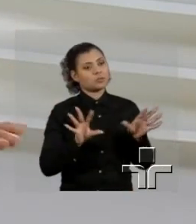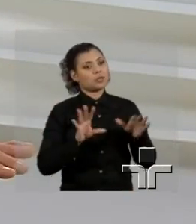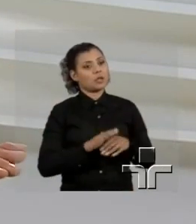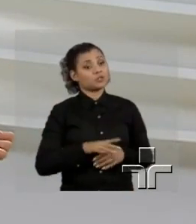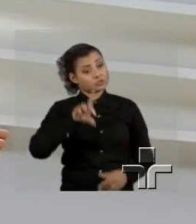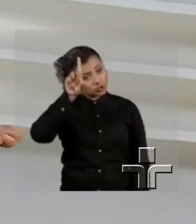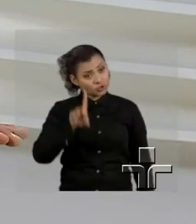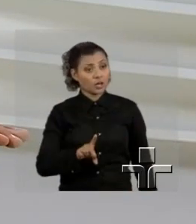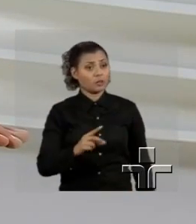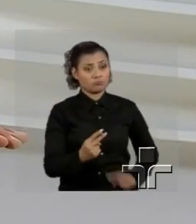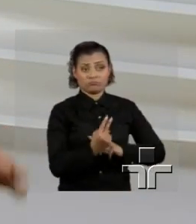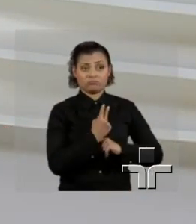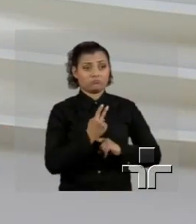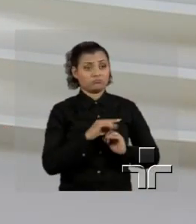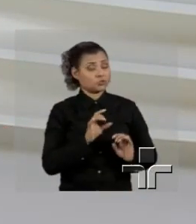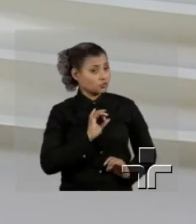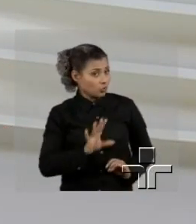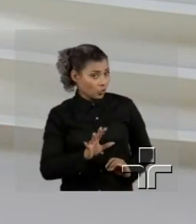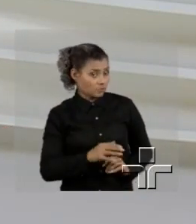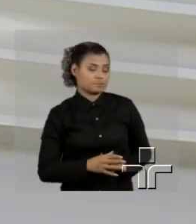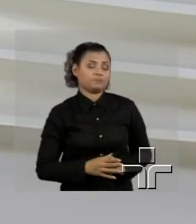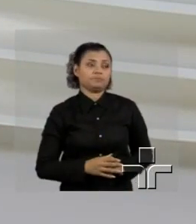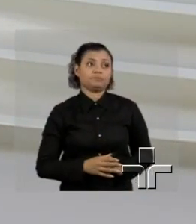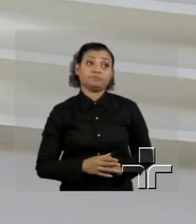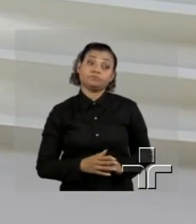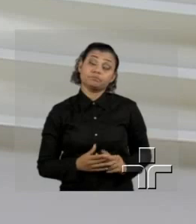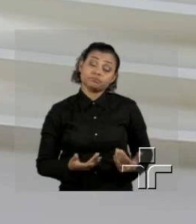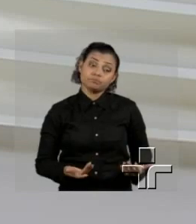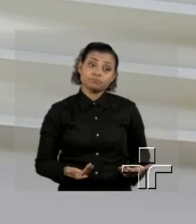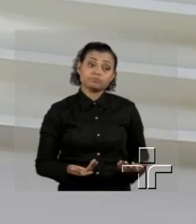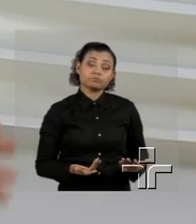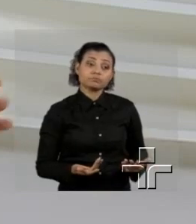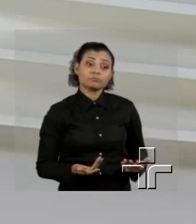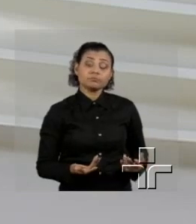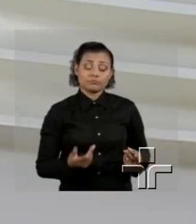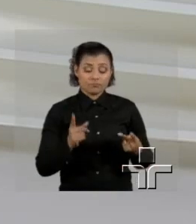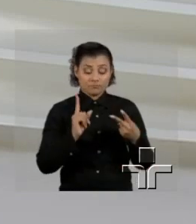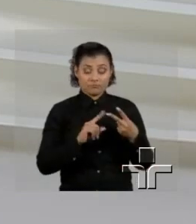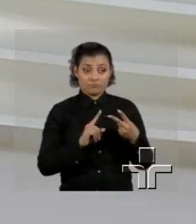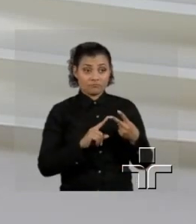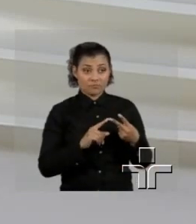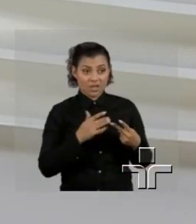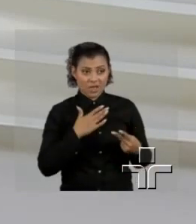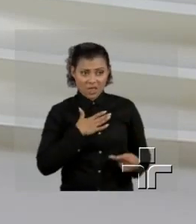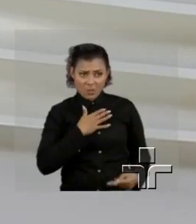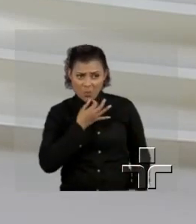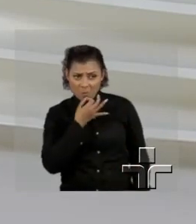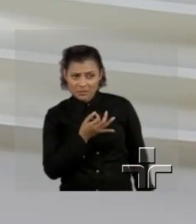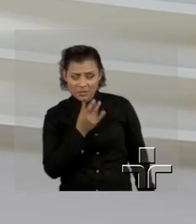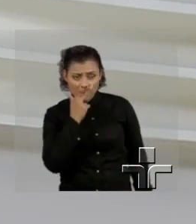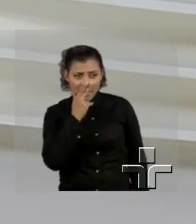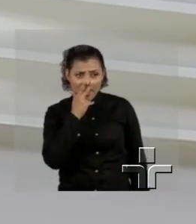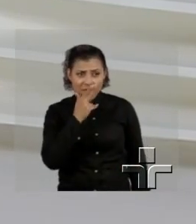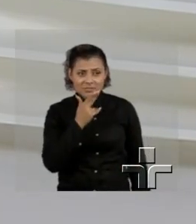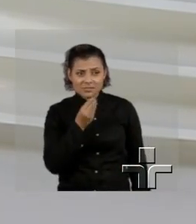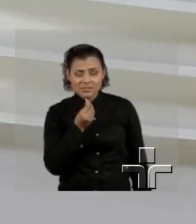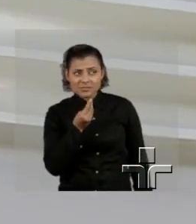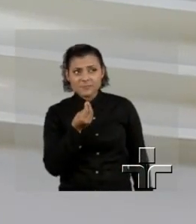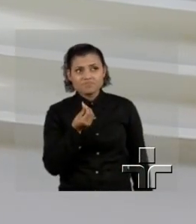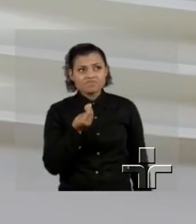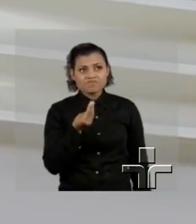nosso povo, para que tentações não passem na cabeça de governantes para assumir o poder de forma